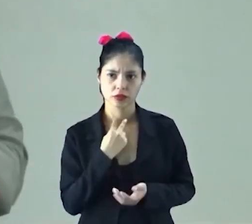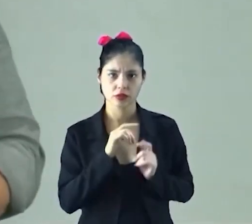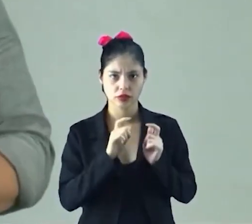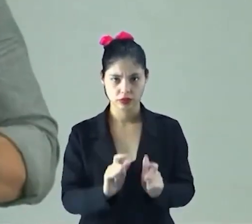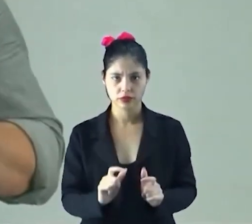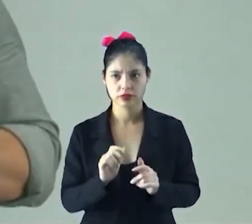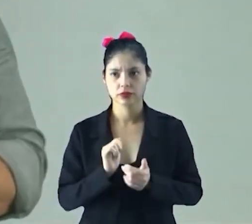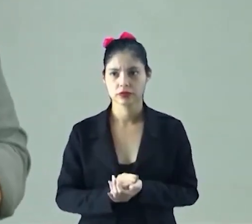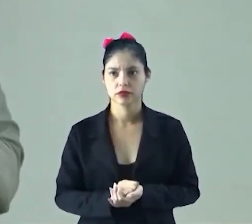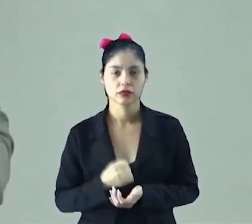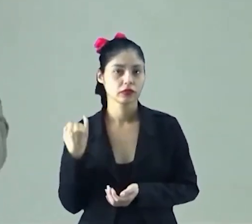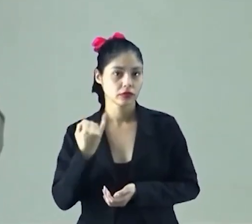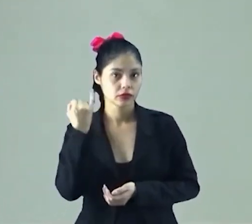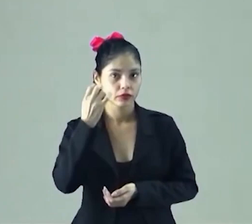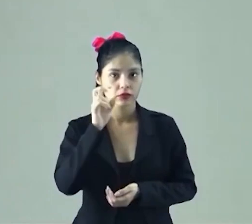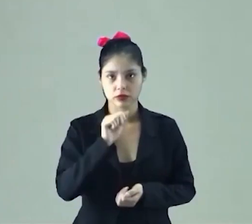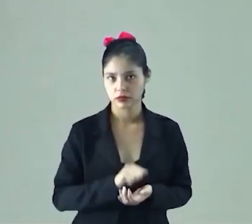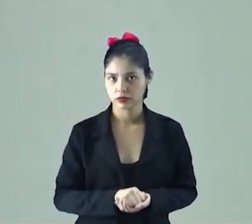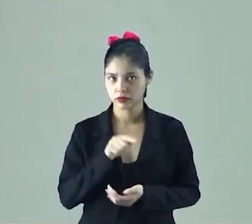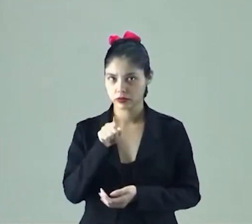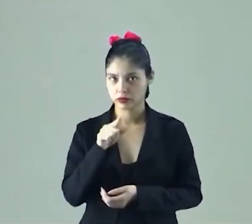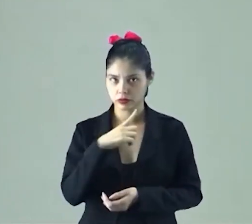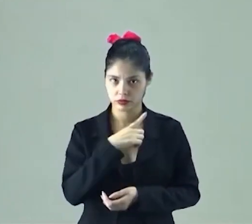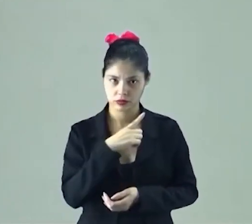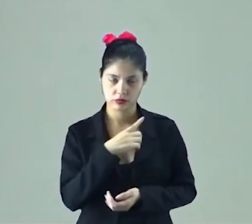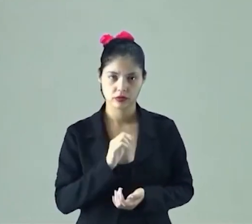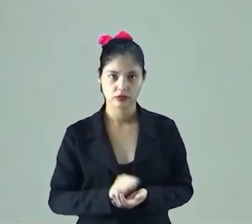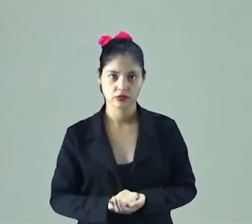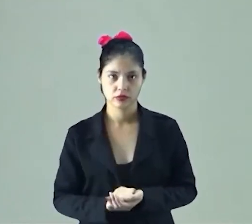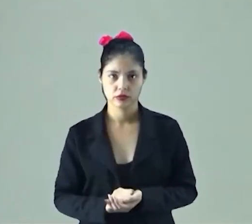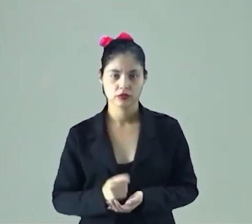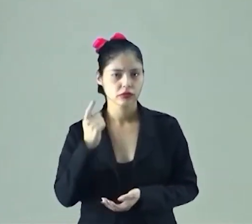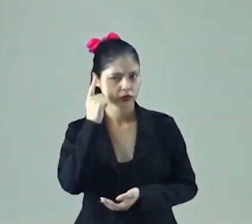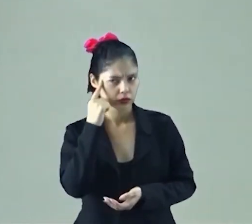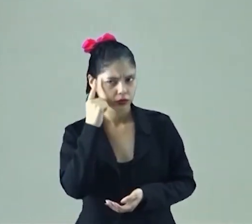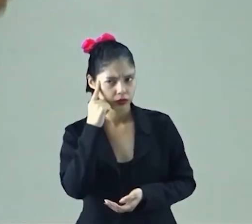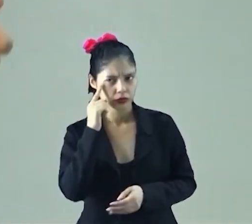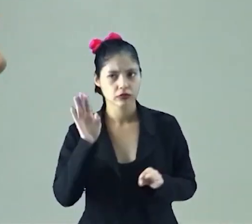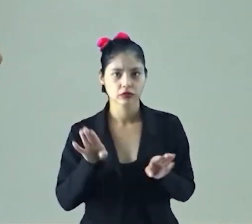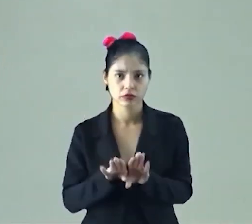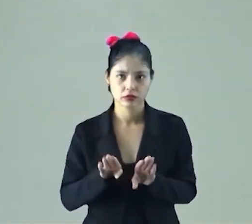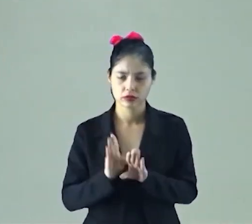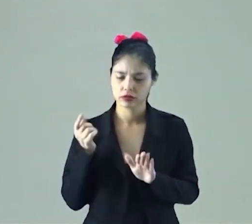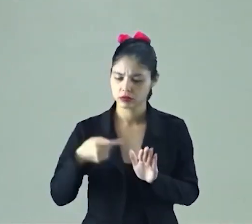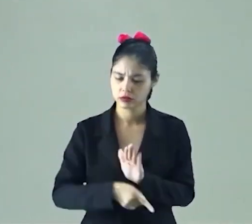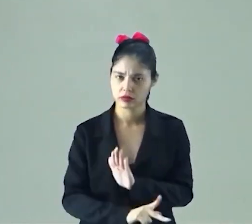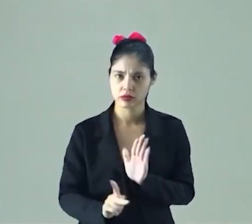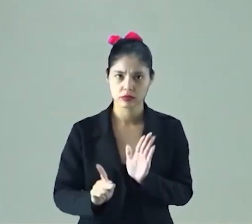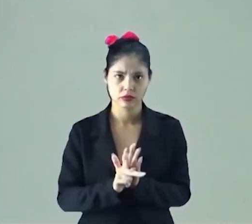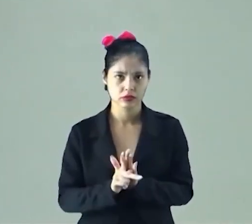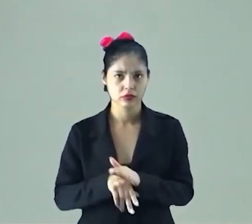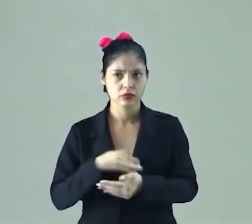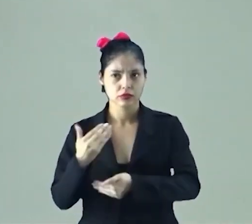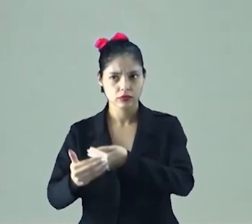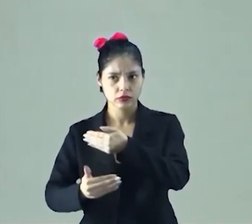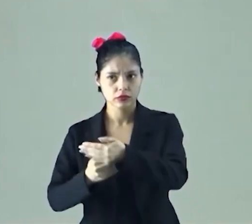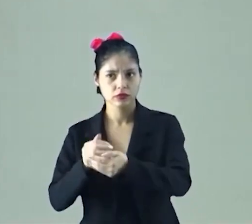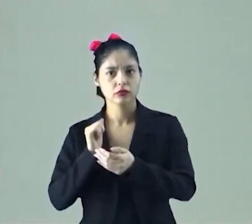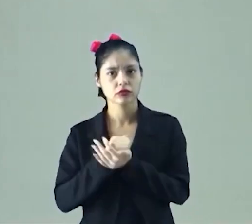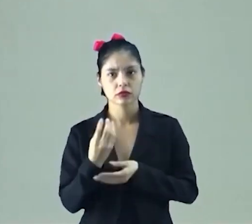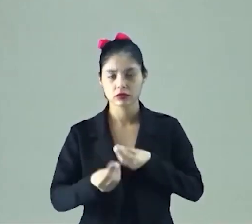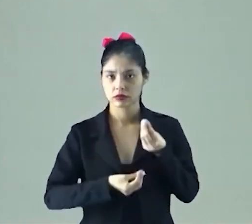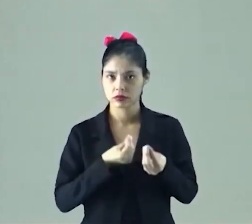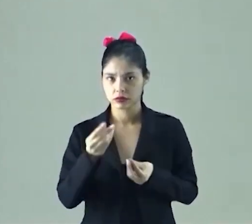espaço aqui. Então, é importante você ter isso na mente. Inclusive, isso entra muito lá na evolução, que vocês vão ver como é que as